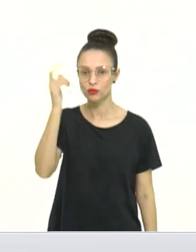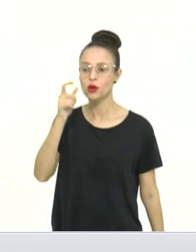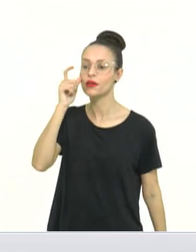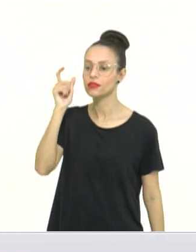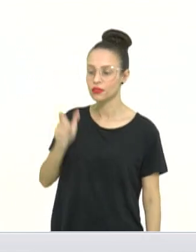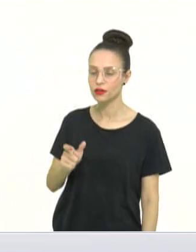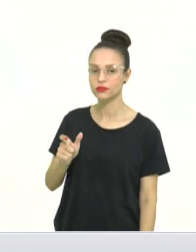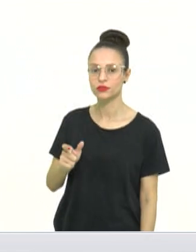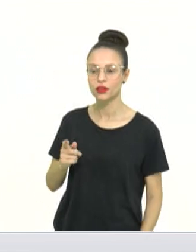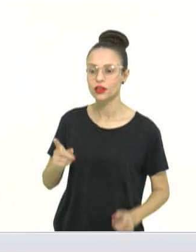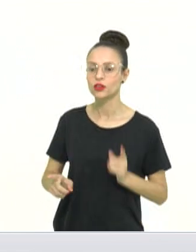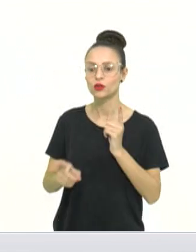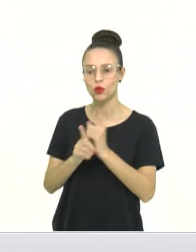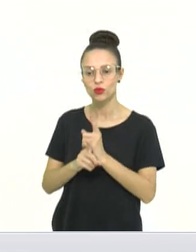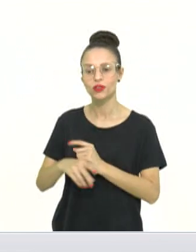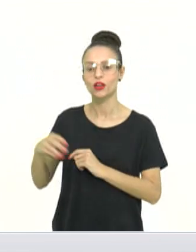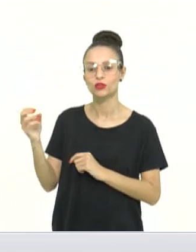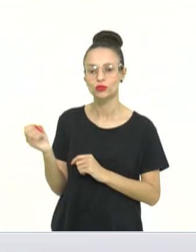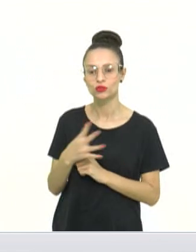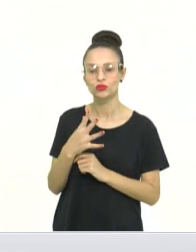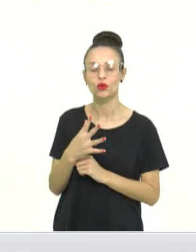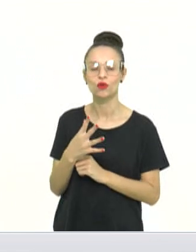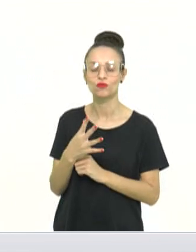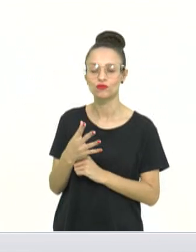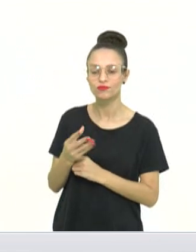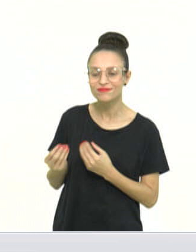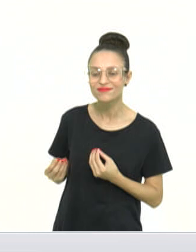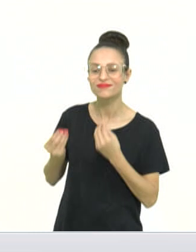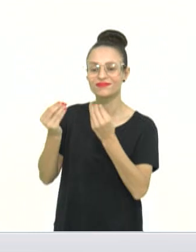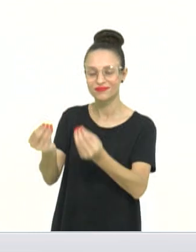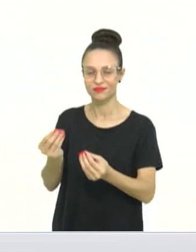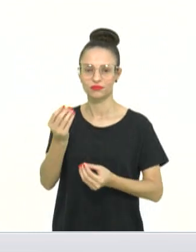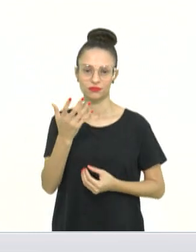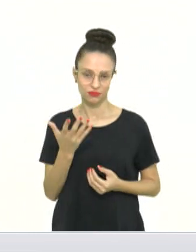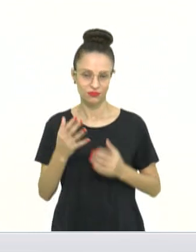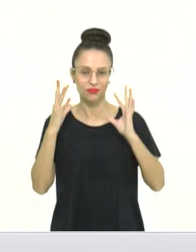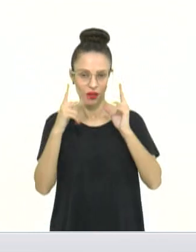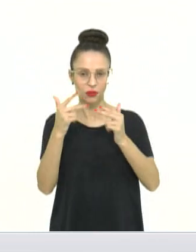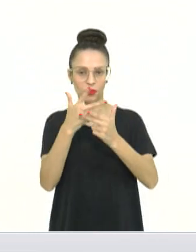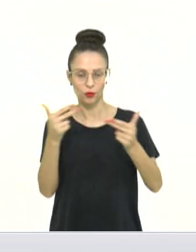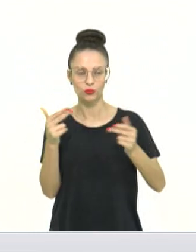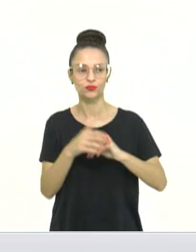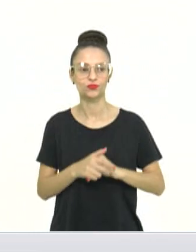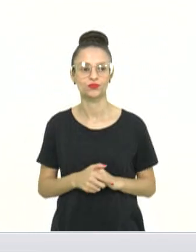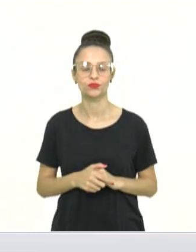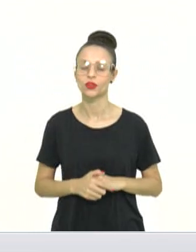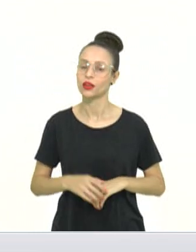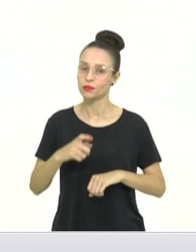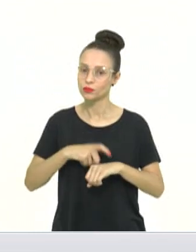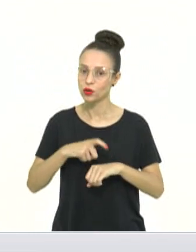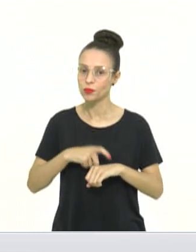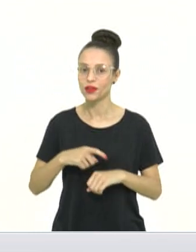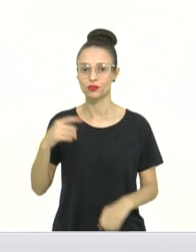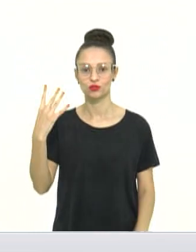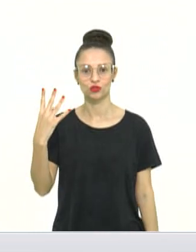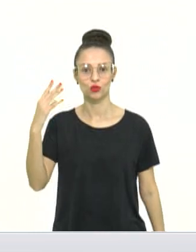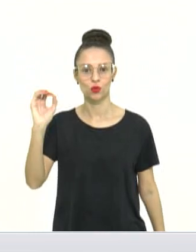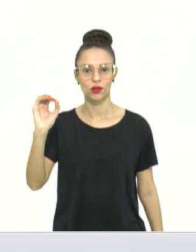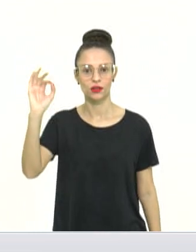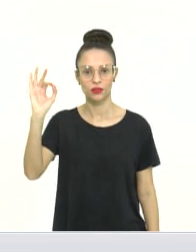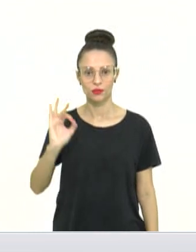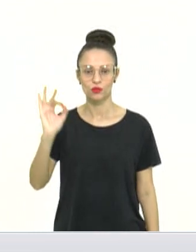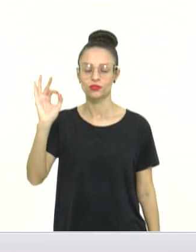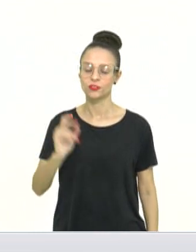em encontrar novos donos para os seus pets. Segundo ele, é um aumento de 40%